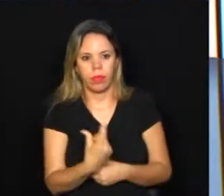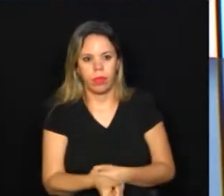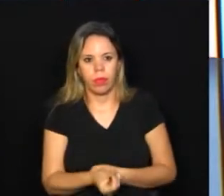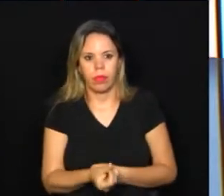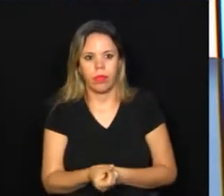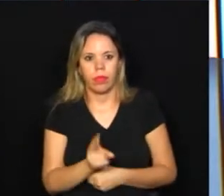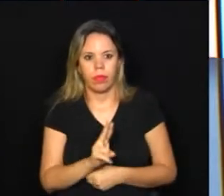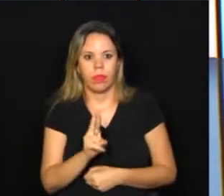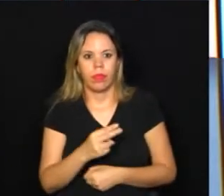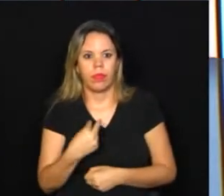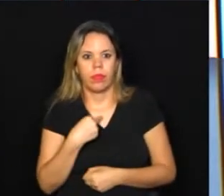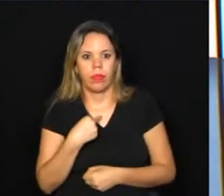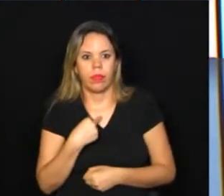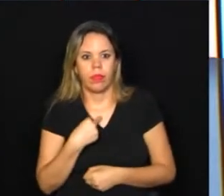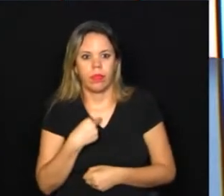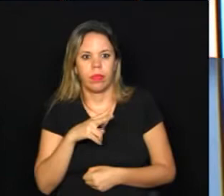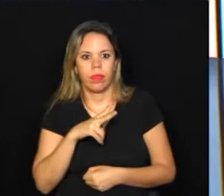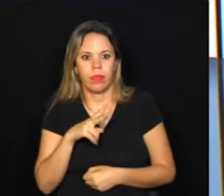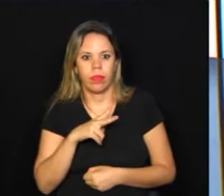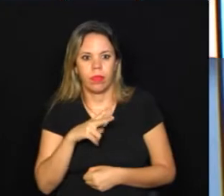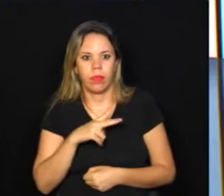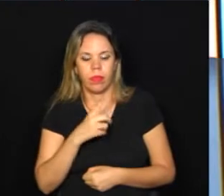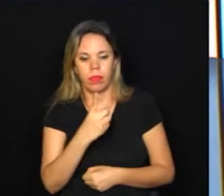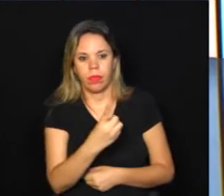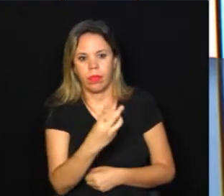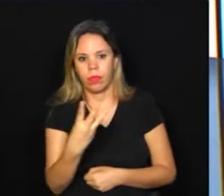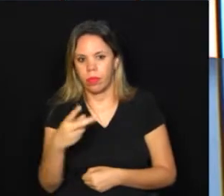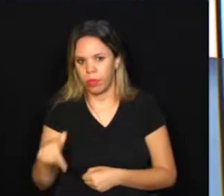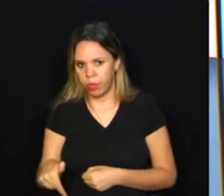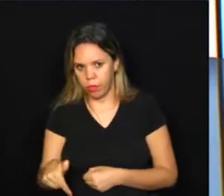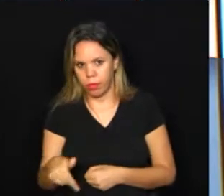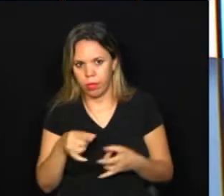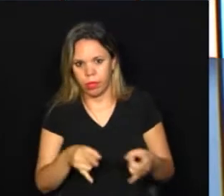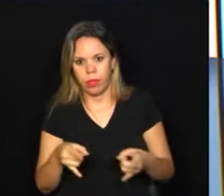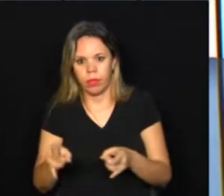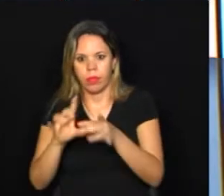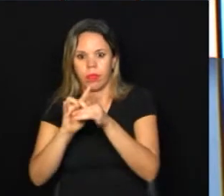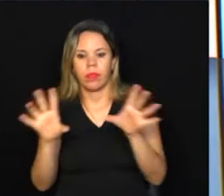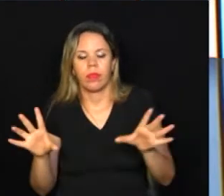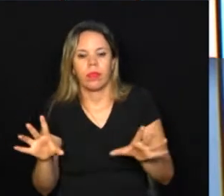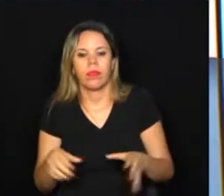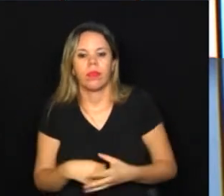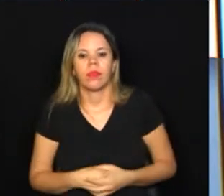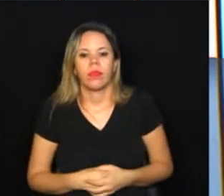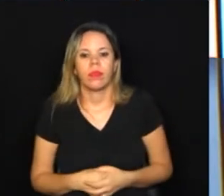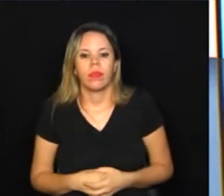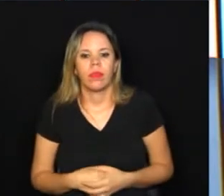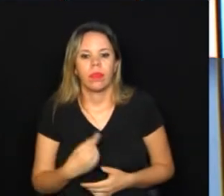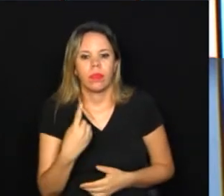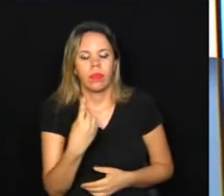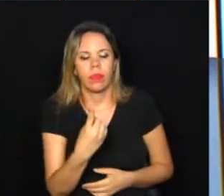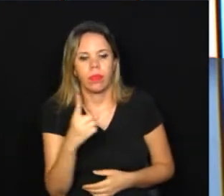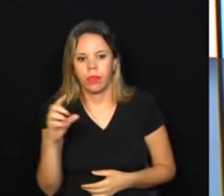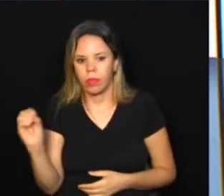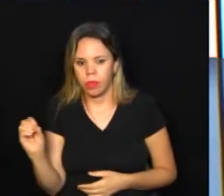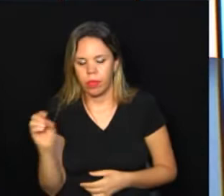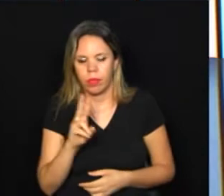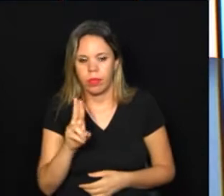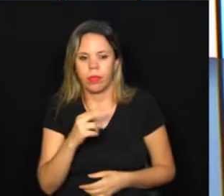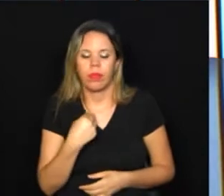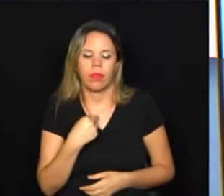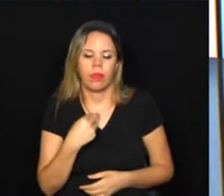ocupados. E na rede particular, 137 leitos disponíveis, dos quais 110